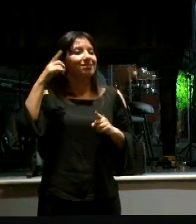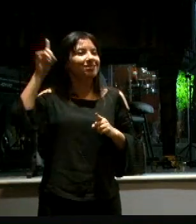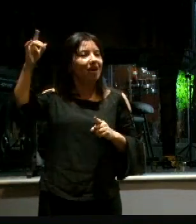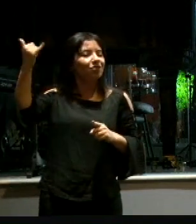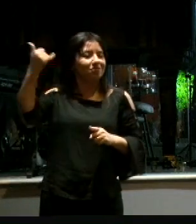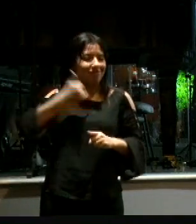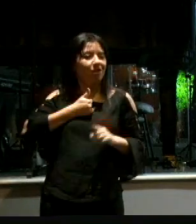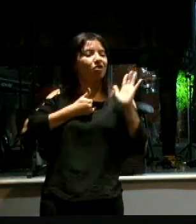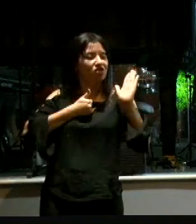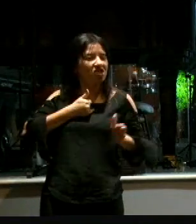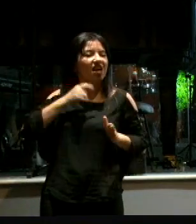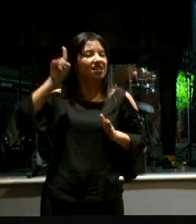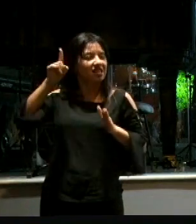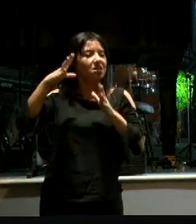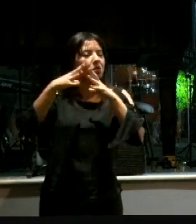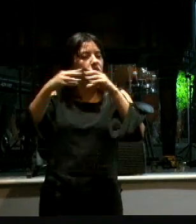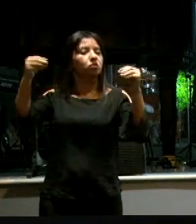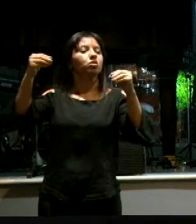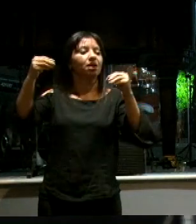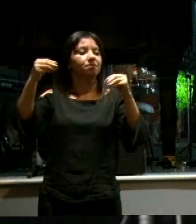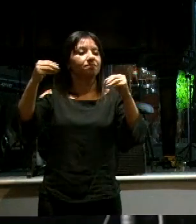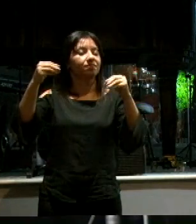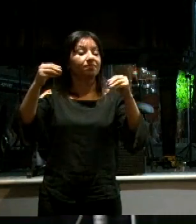Detalhe, uma das minhas irmãs não era cristã.